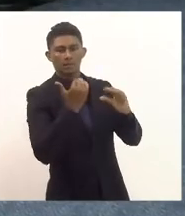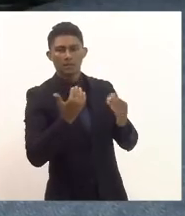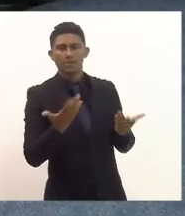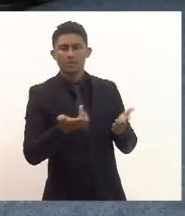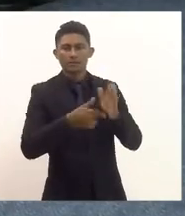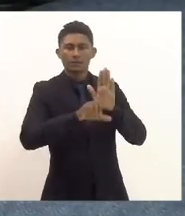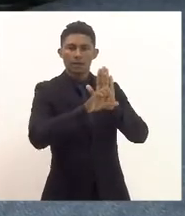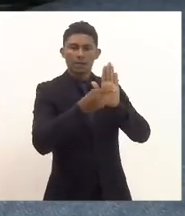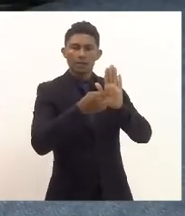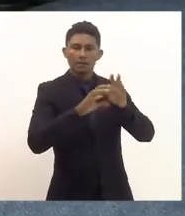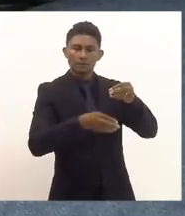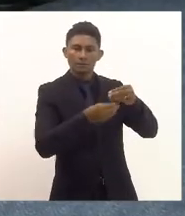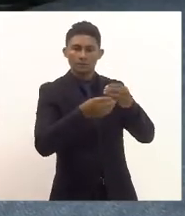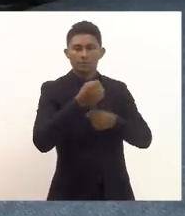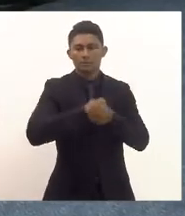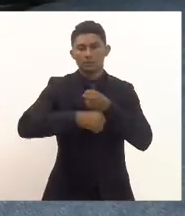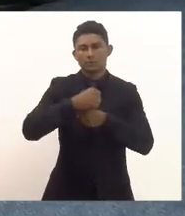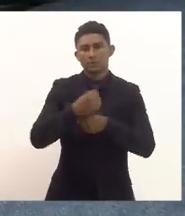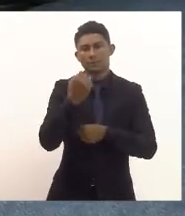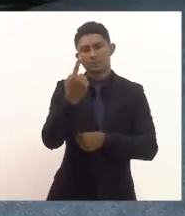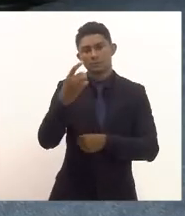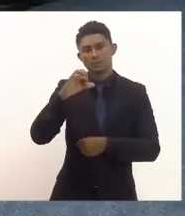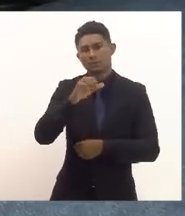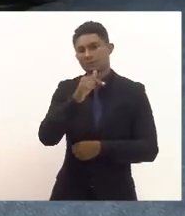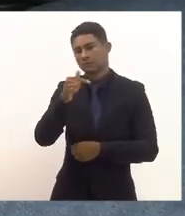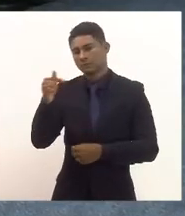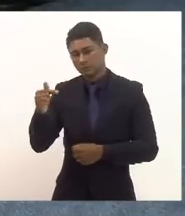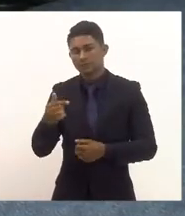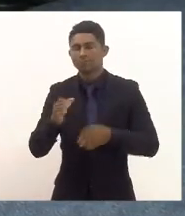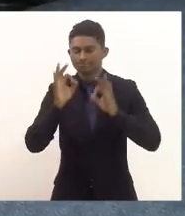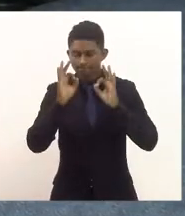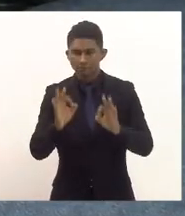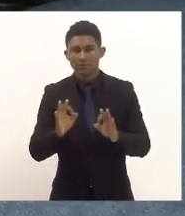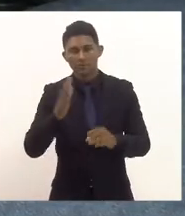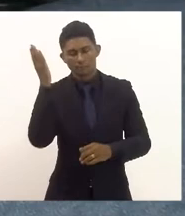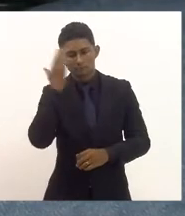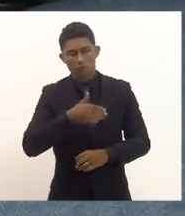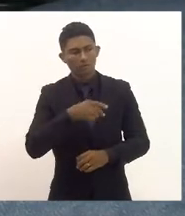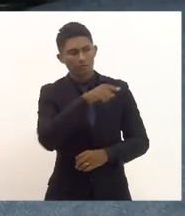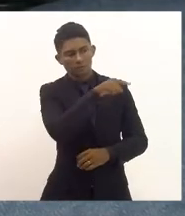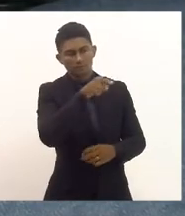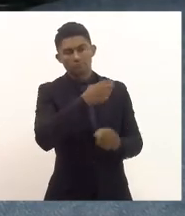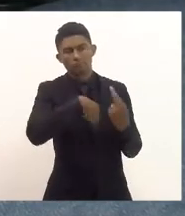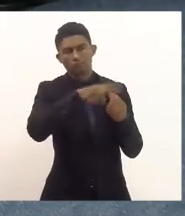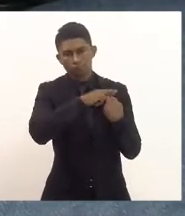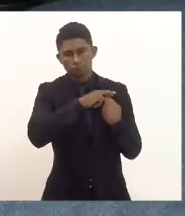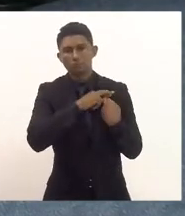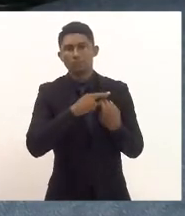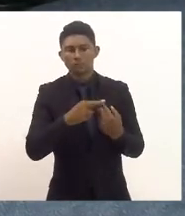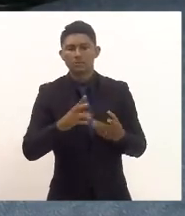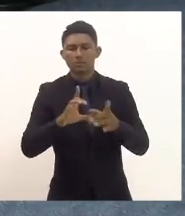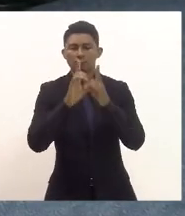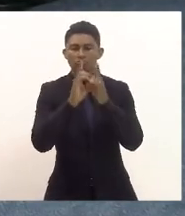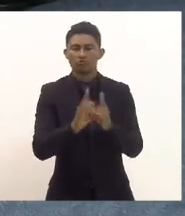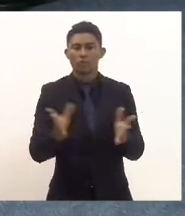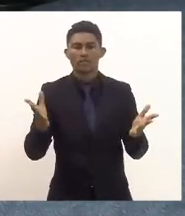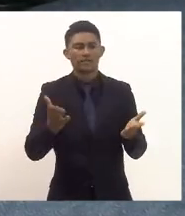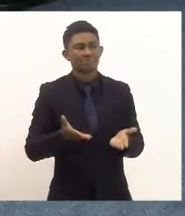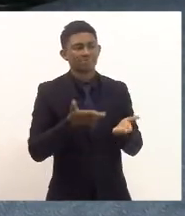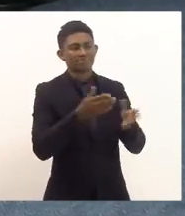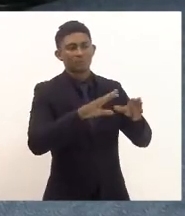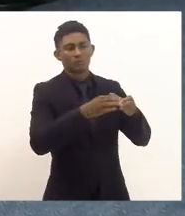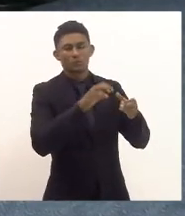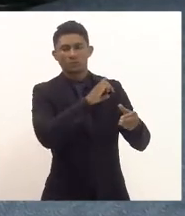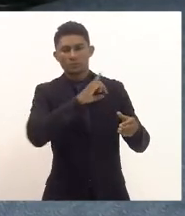atualização da lei complementar 77 sintetiza simboliza esse papel tão importante para a democracia o estado de direito que cumpra defensoria